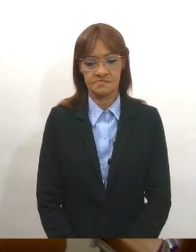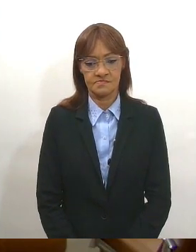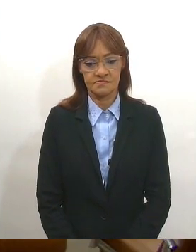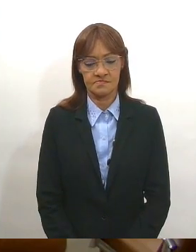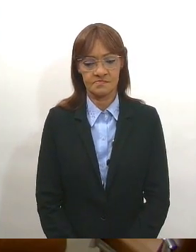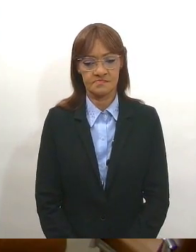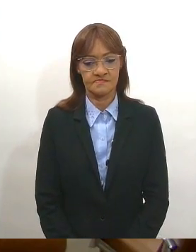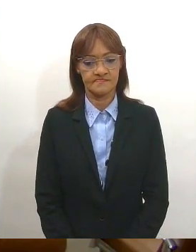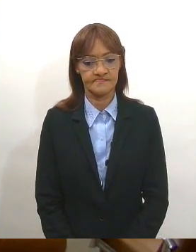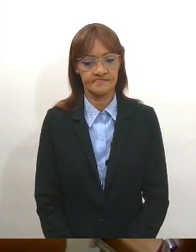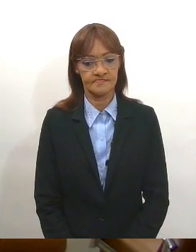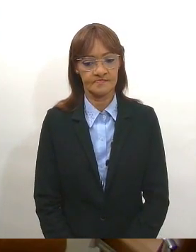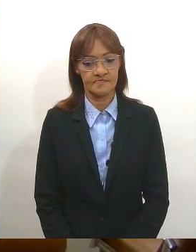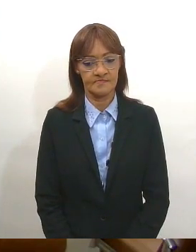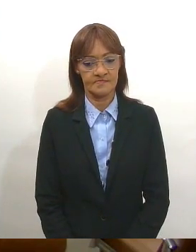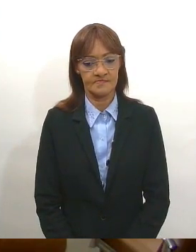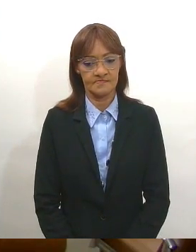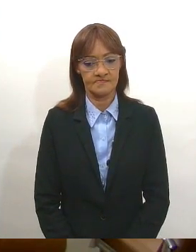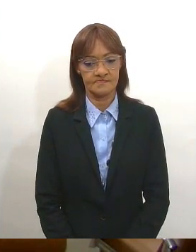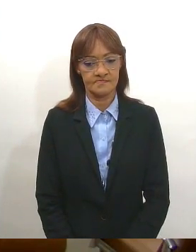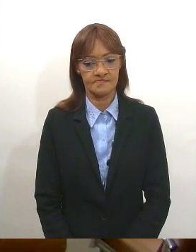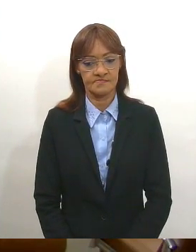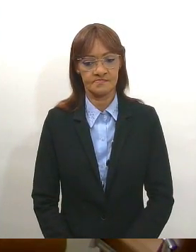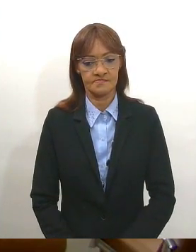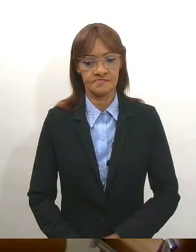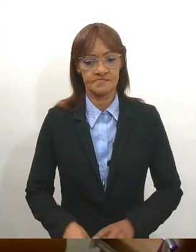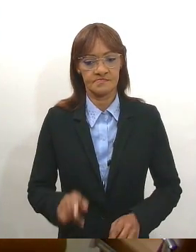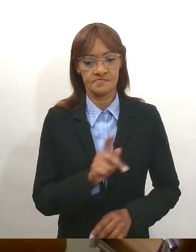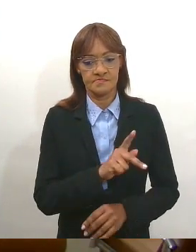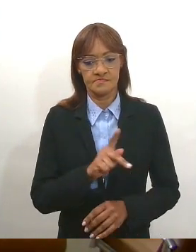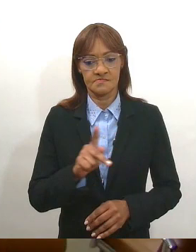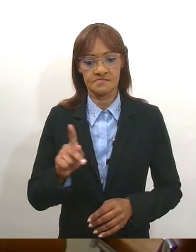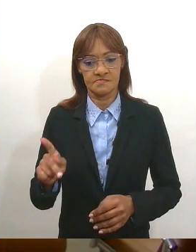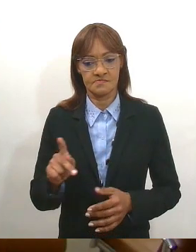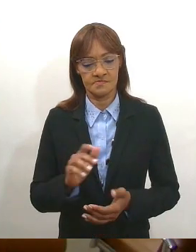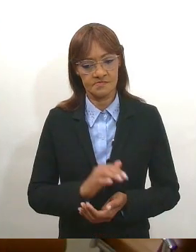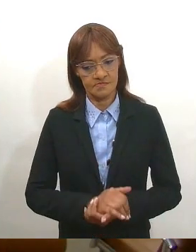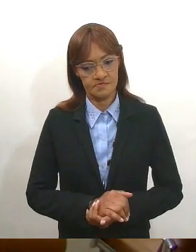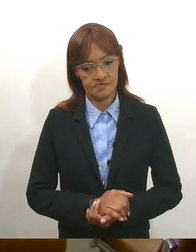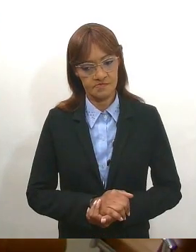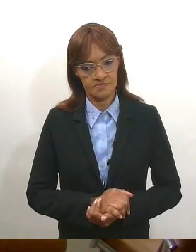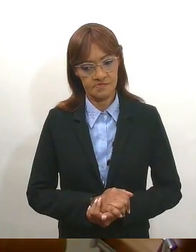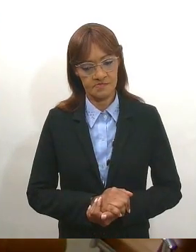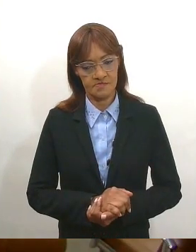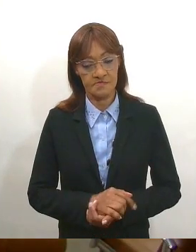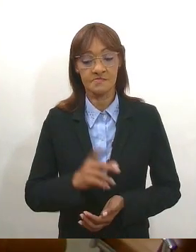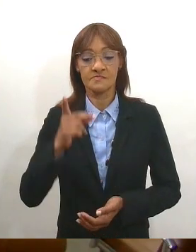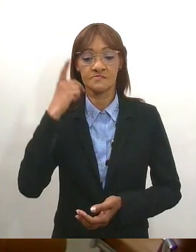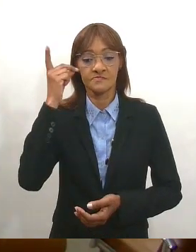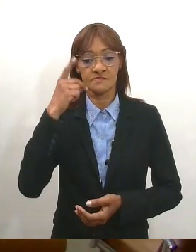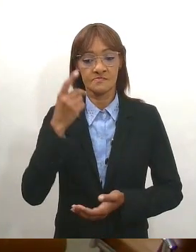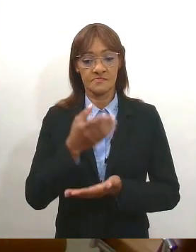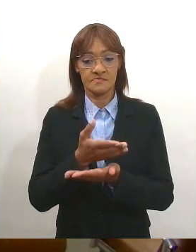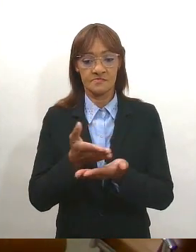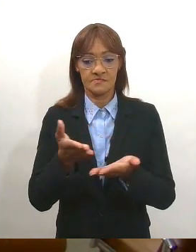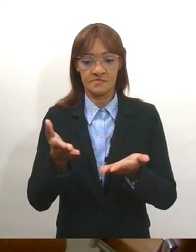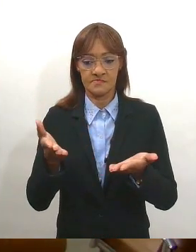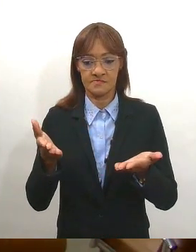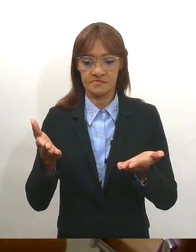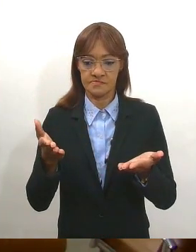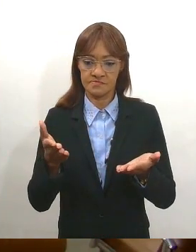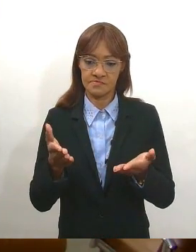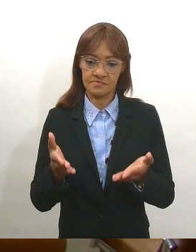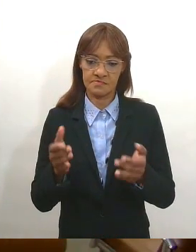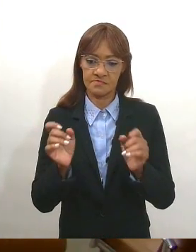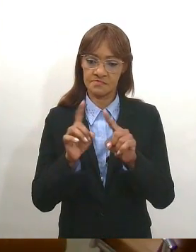Senhor presidente, colegas deputados, colegas deputadas, servidores da casa, imprensa, quem nos acompanha